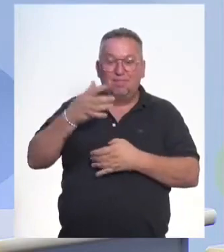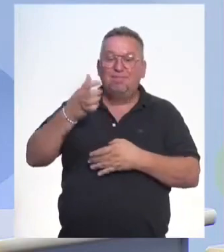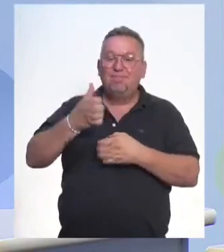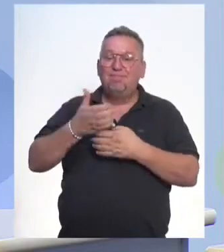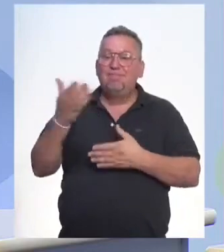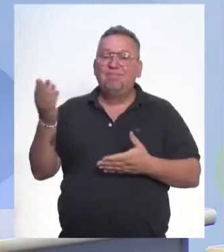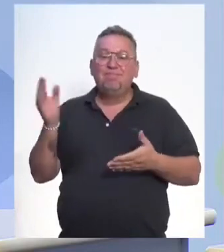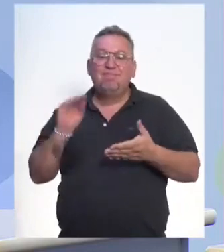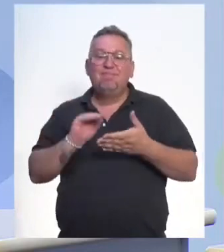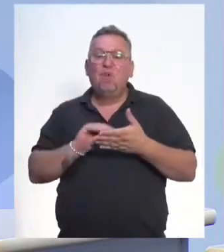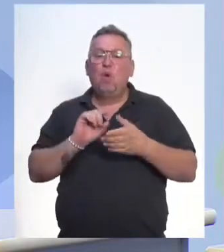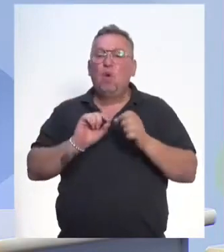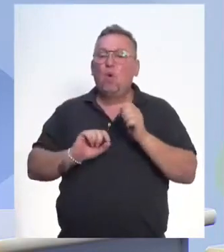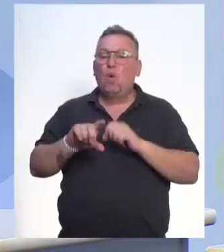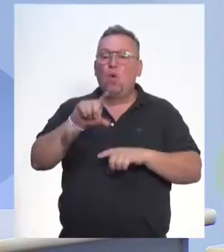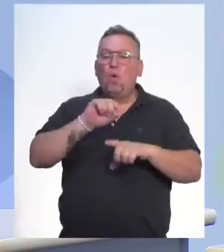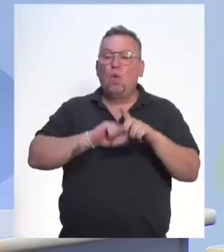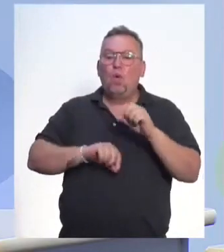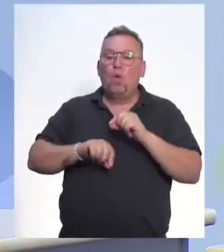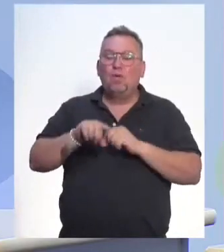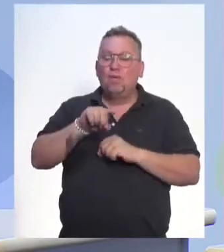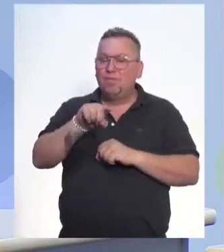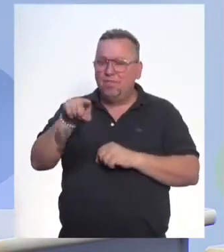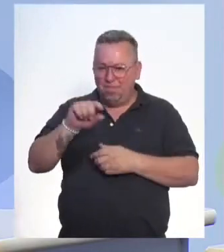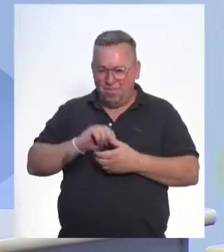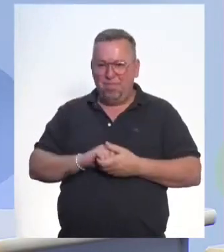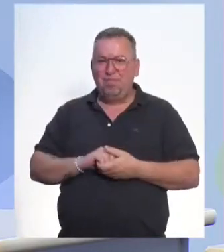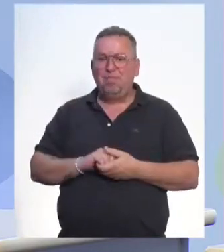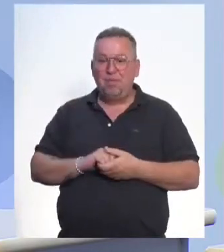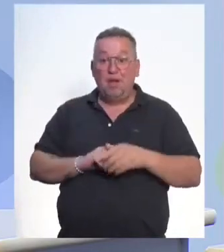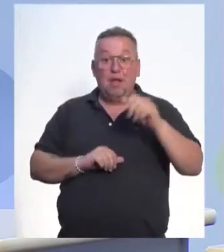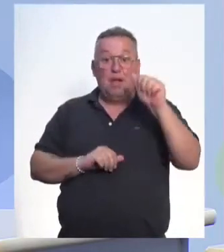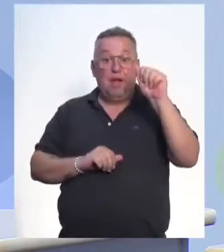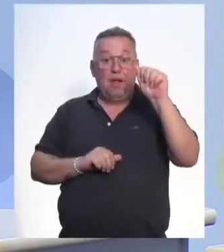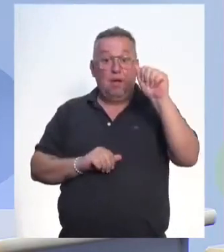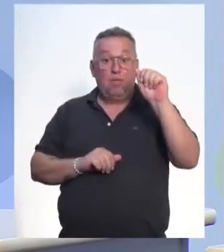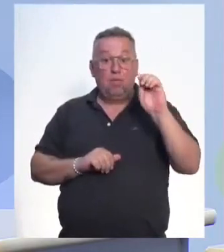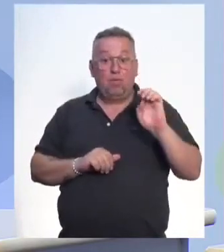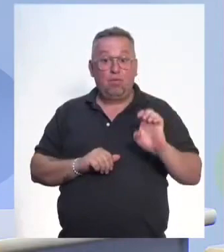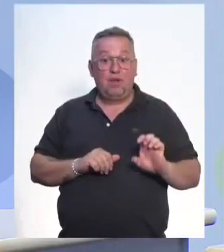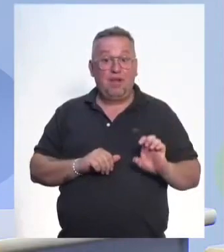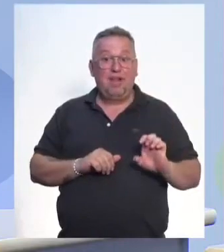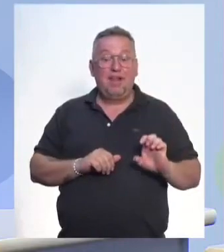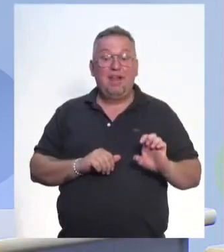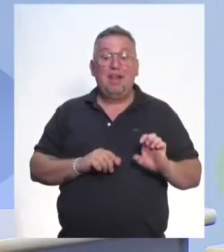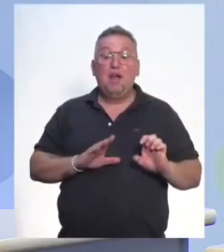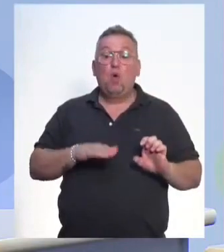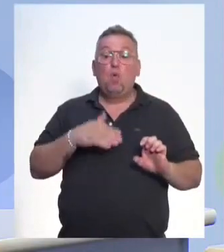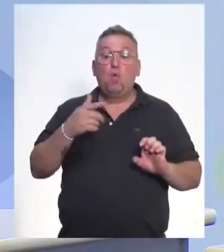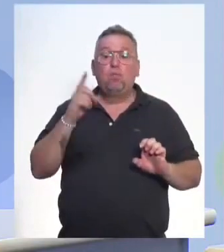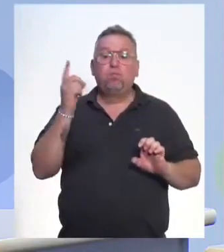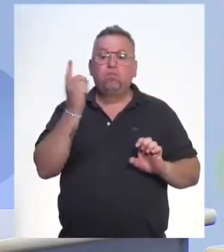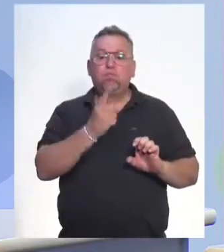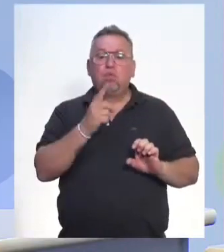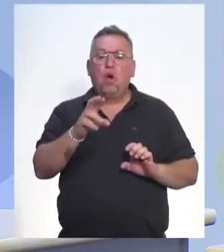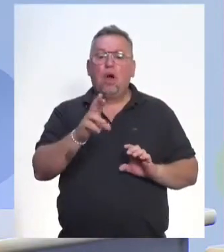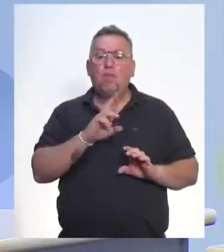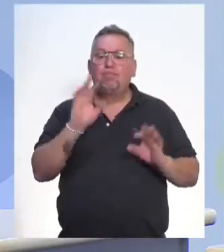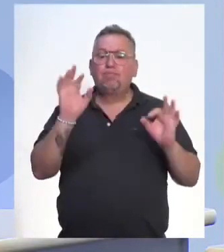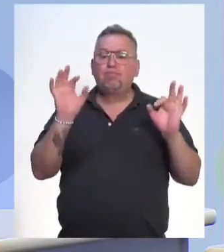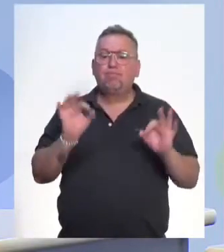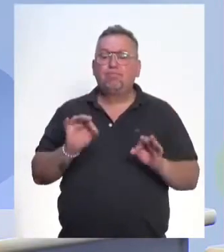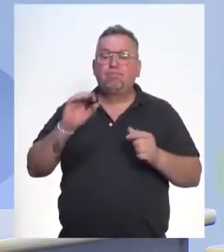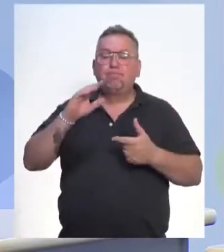coloque qual alternativa você escolheu, de A até E qual você encontrou como resposta